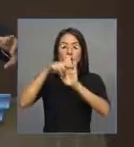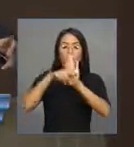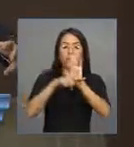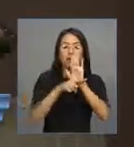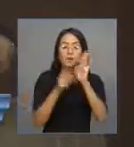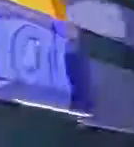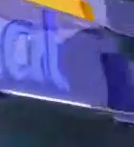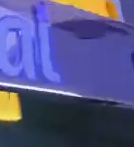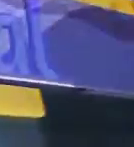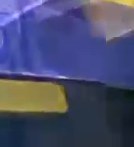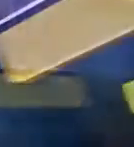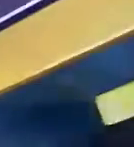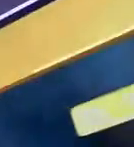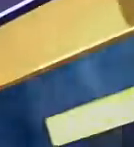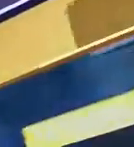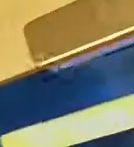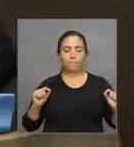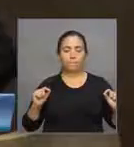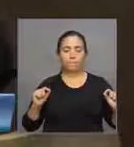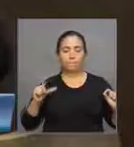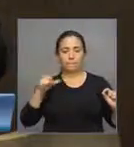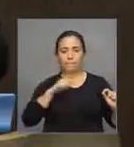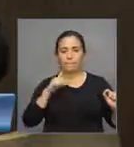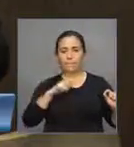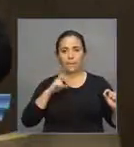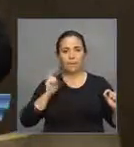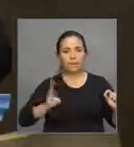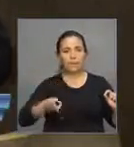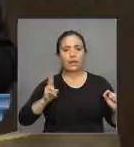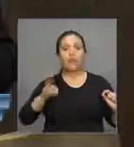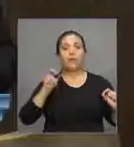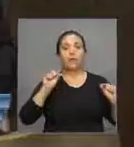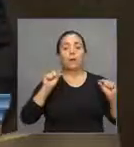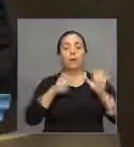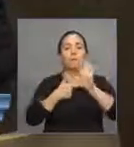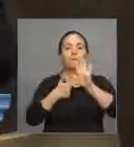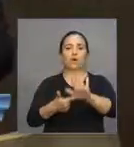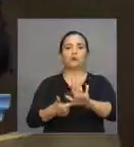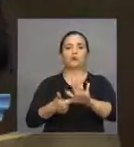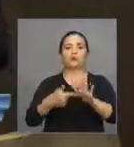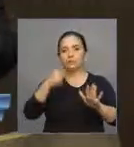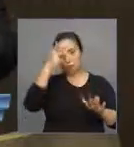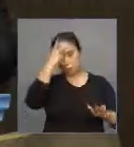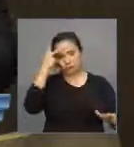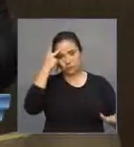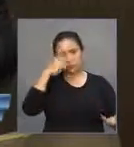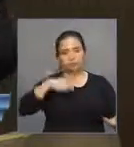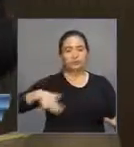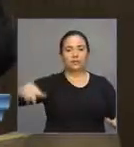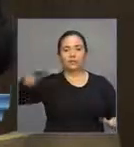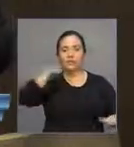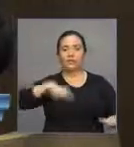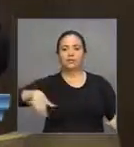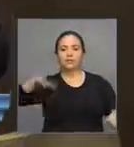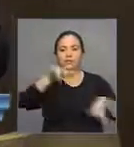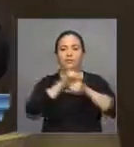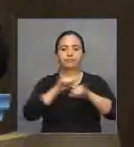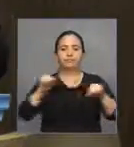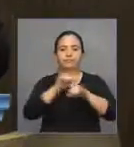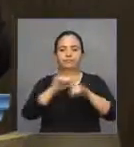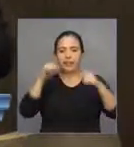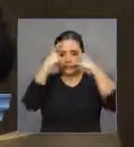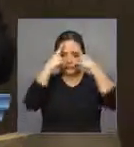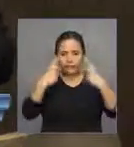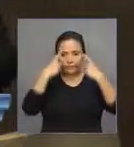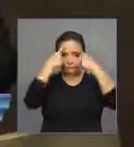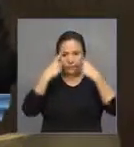de Michel Temer. O deputado Fernando Hugo, do PP, defendeu a manutenção de prisões após os réus